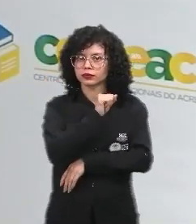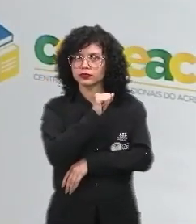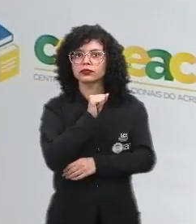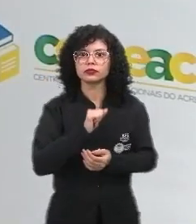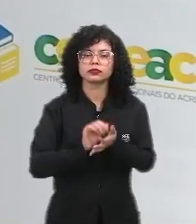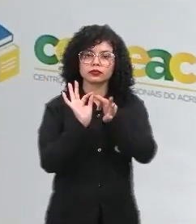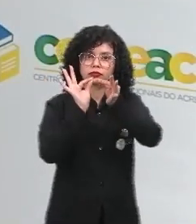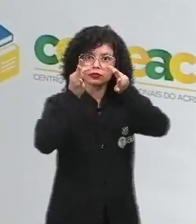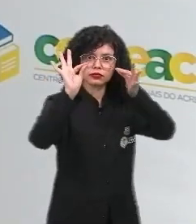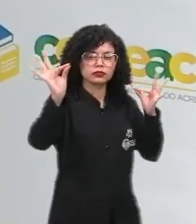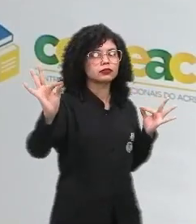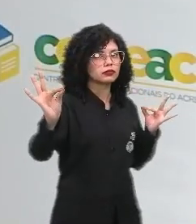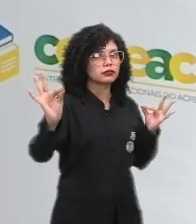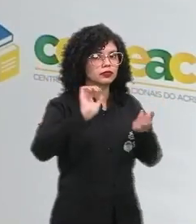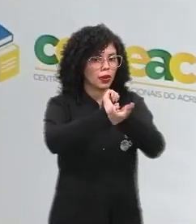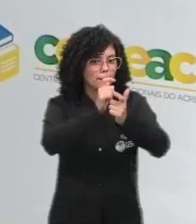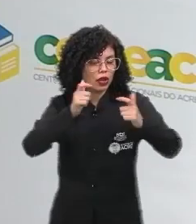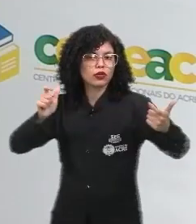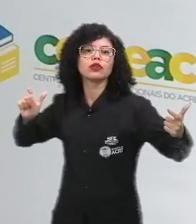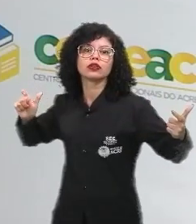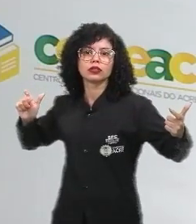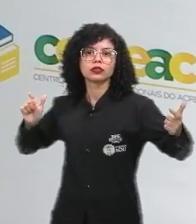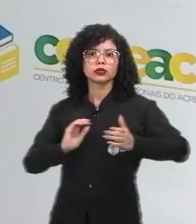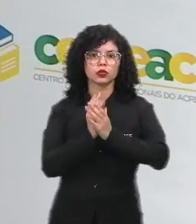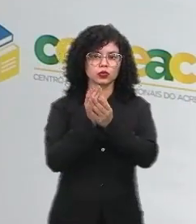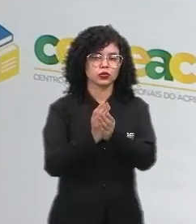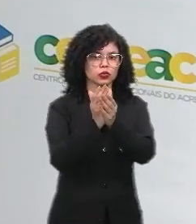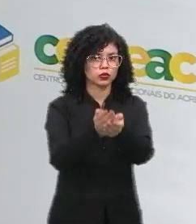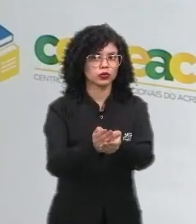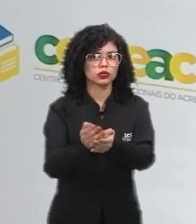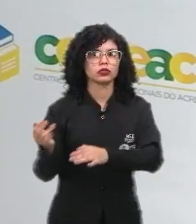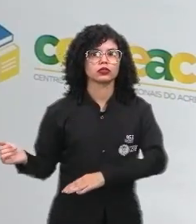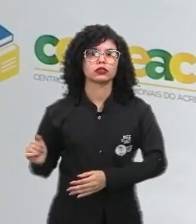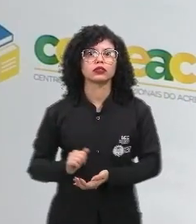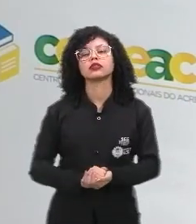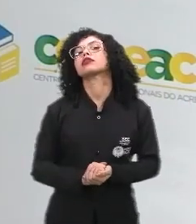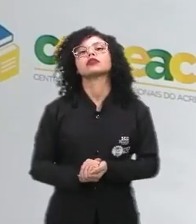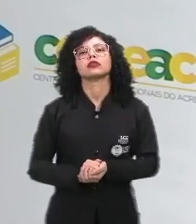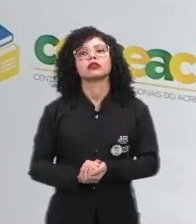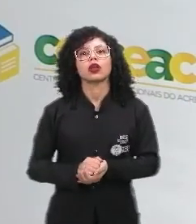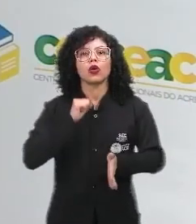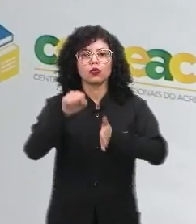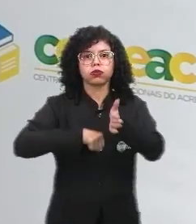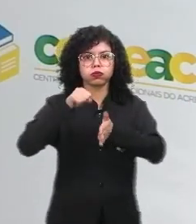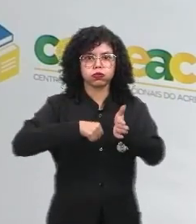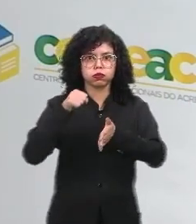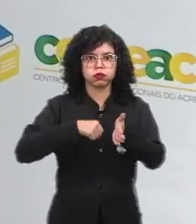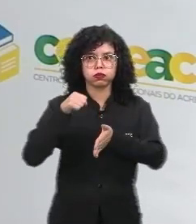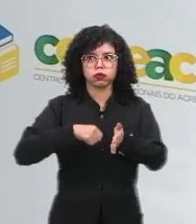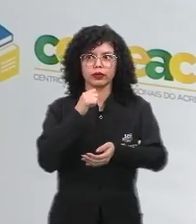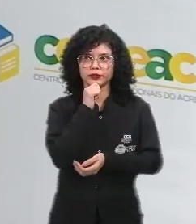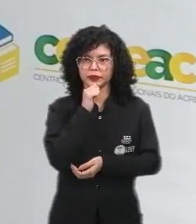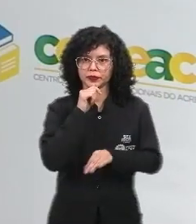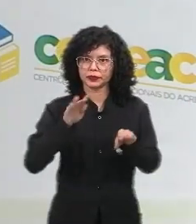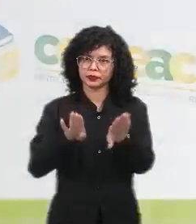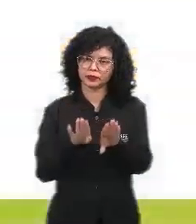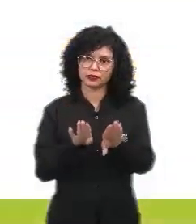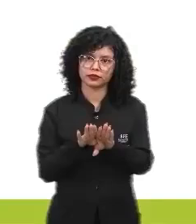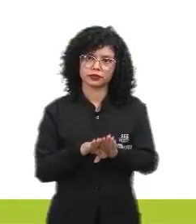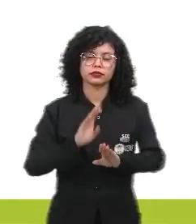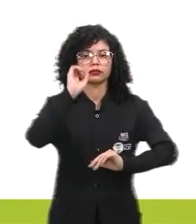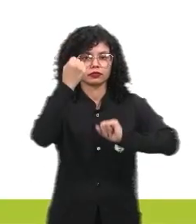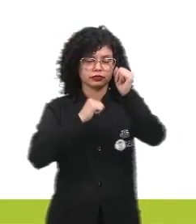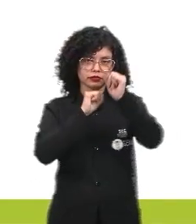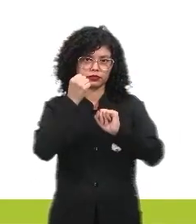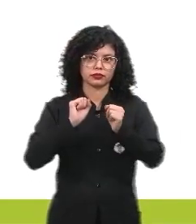a distâncias maiores, por meio dos navios, por meio dos trens, por exemplo, né? E as